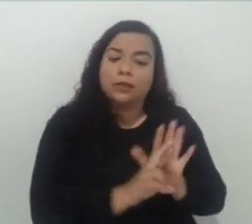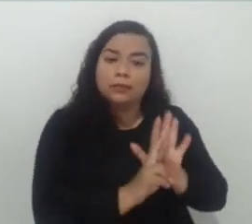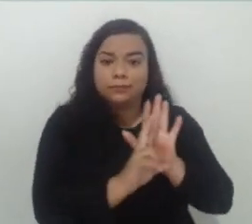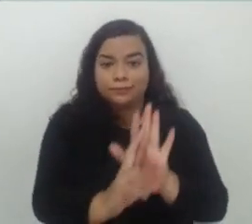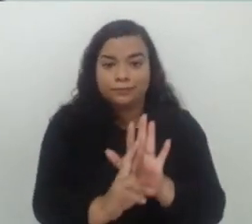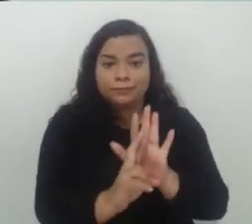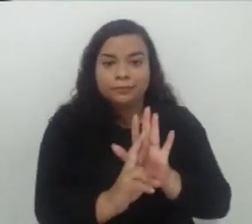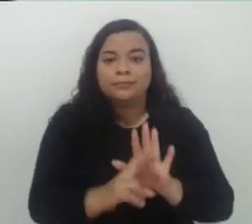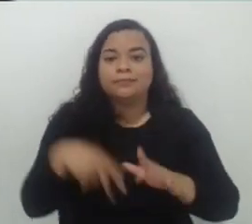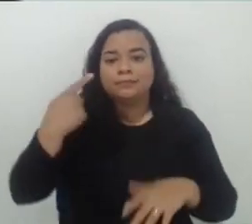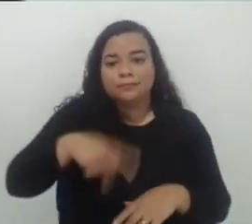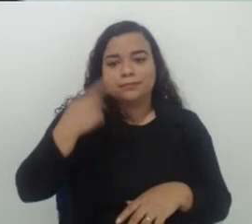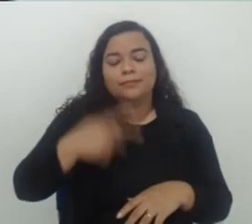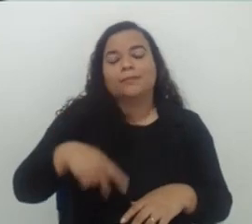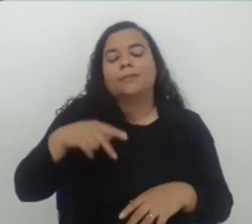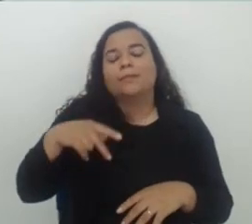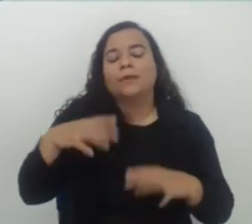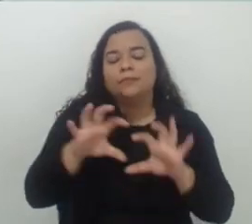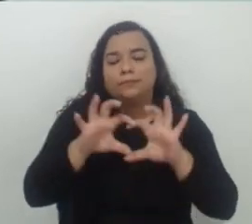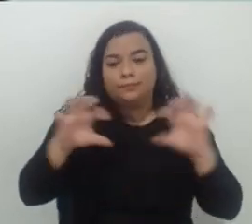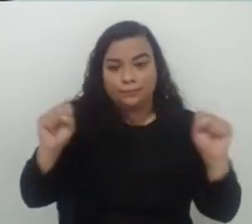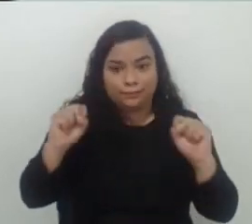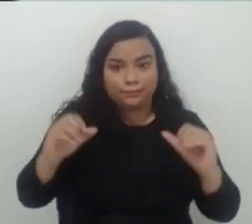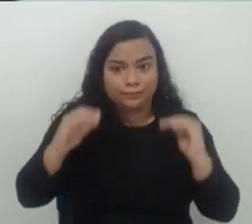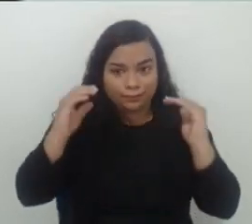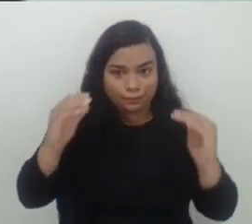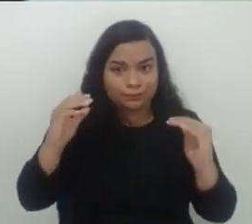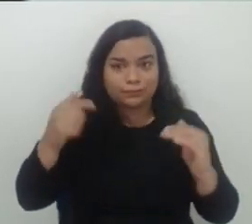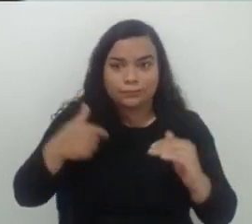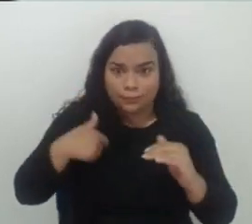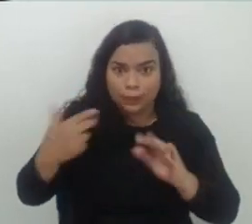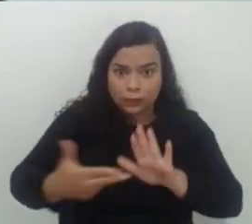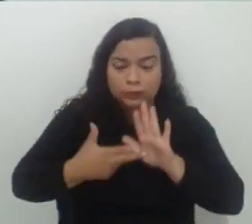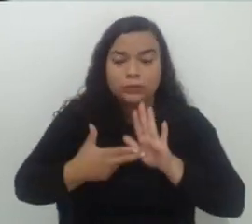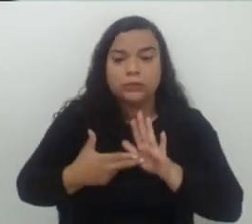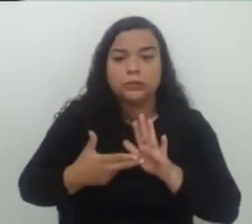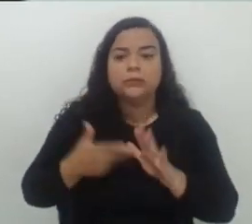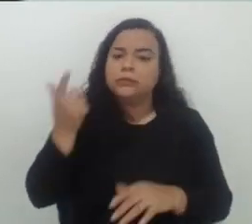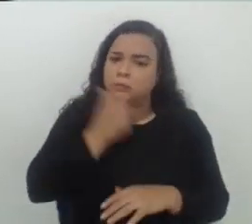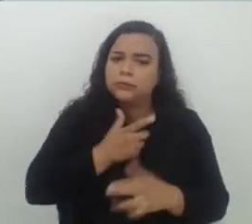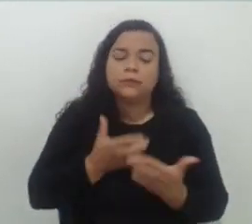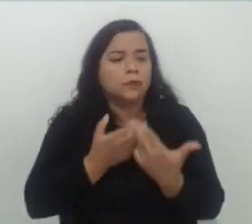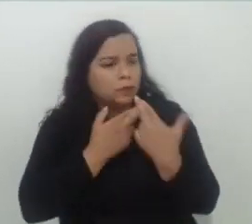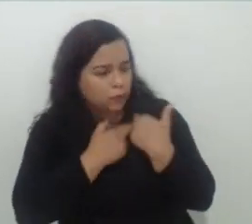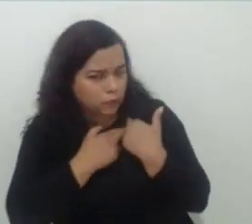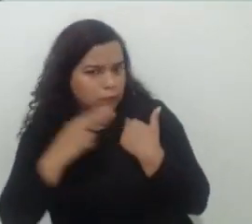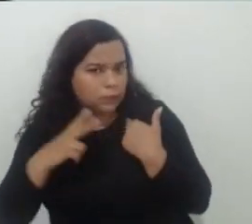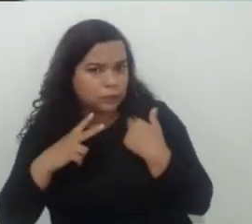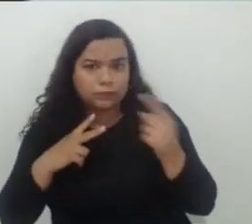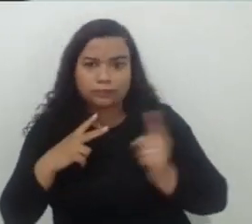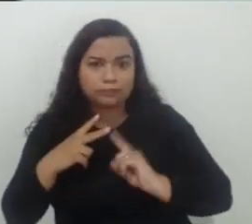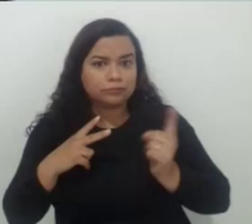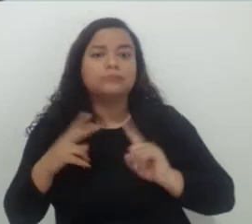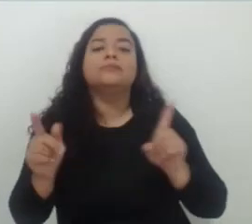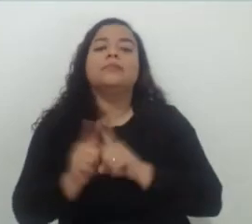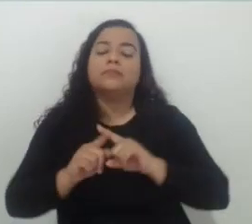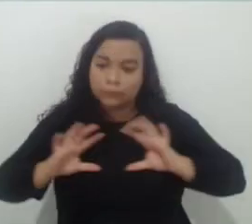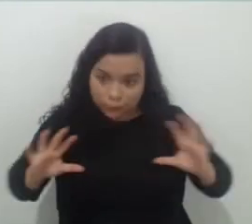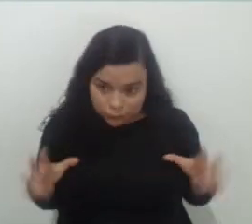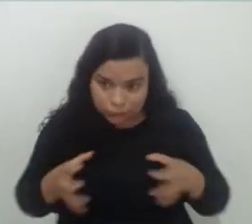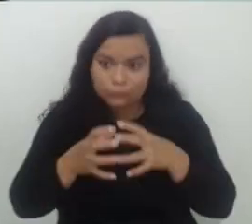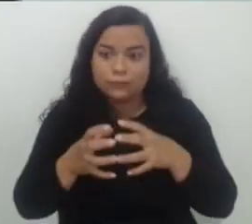TJ. Eu, desde que assumi lá, fui com a responsabilidade não individual do magistrado, mas também que estava representando o